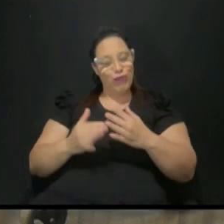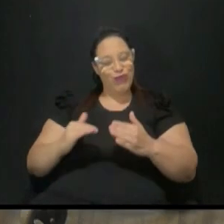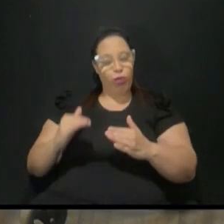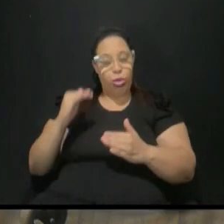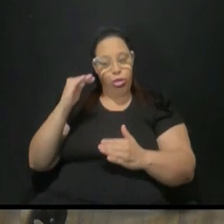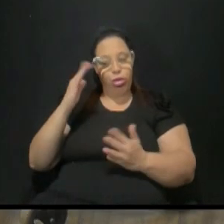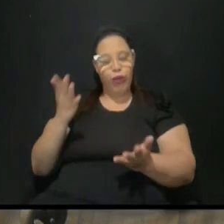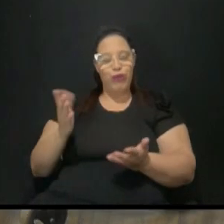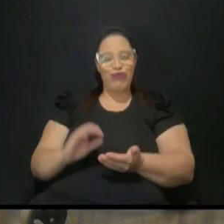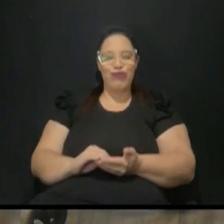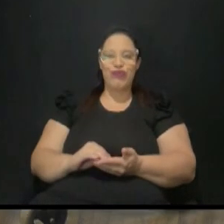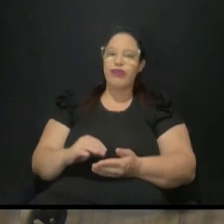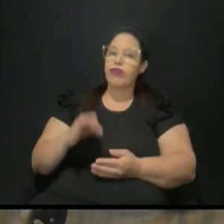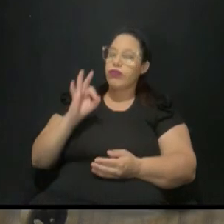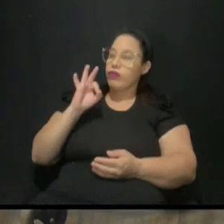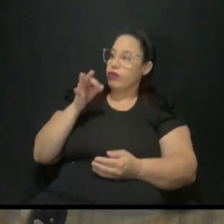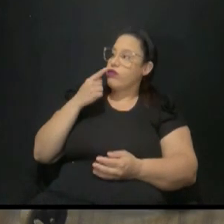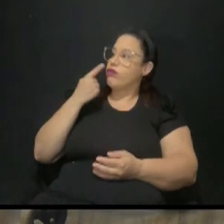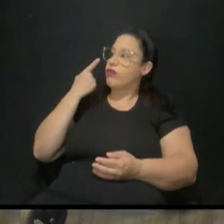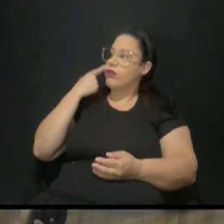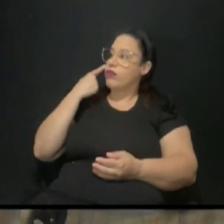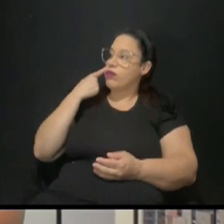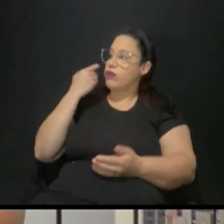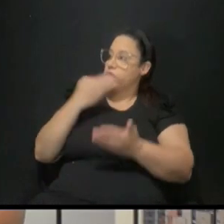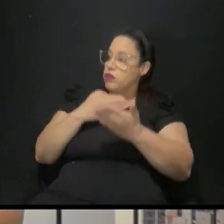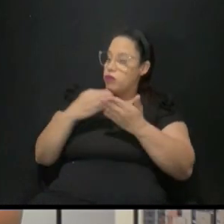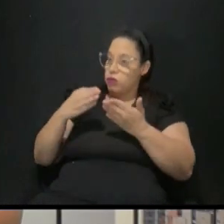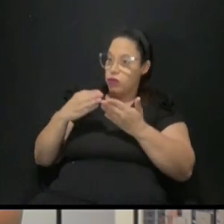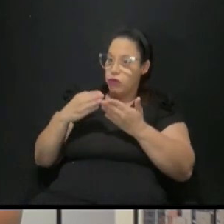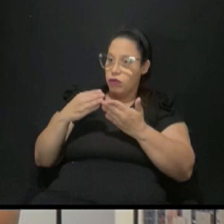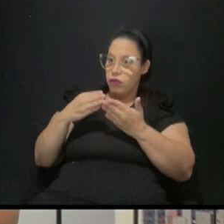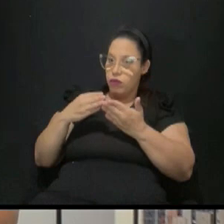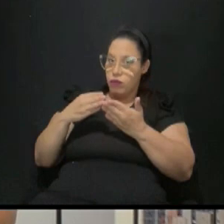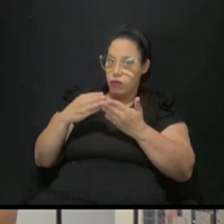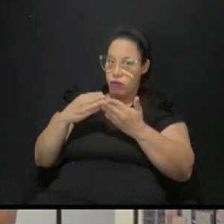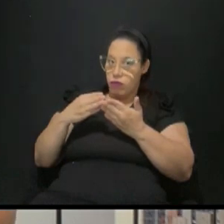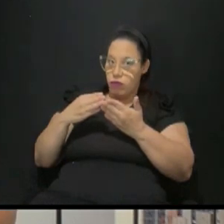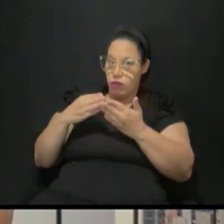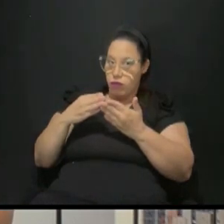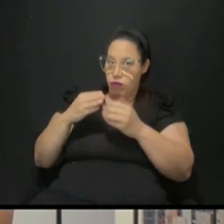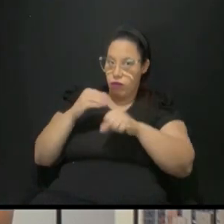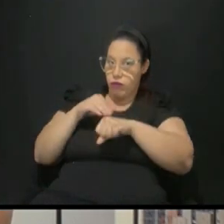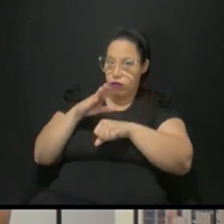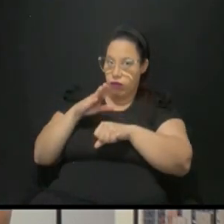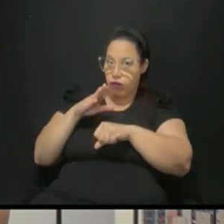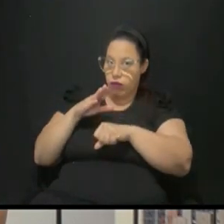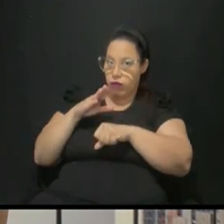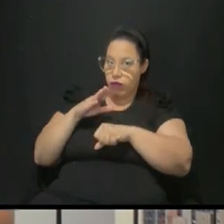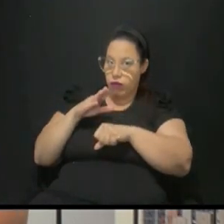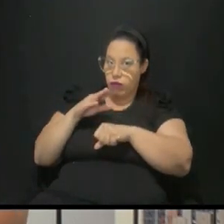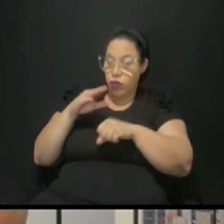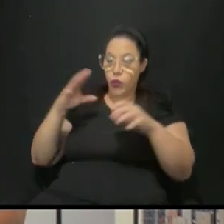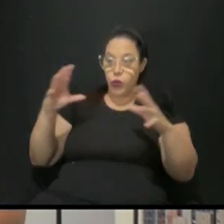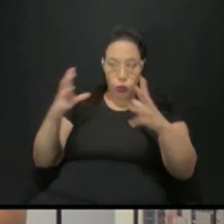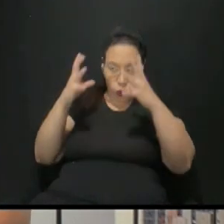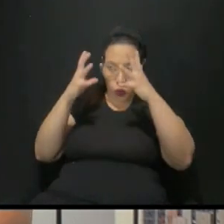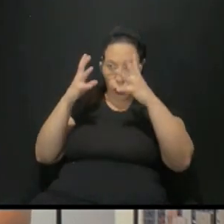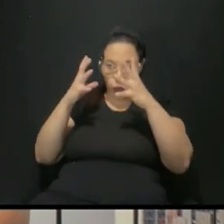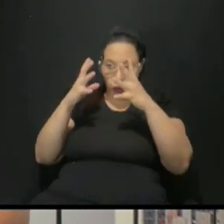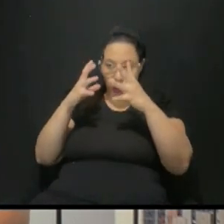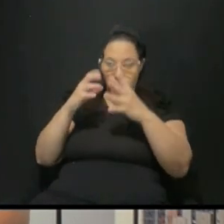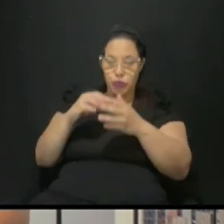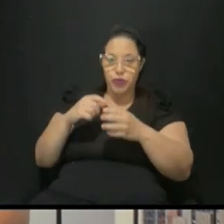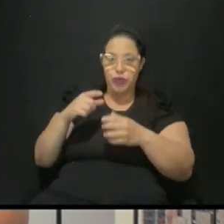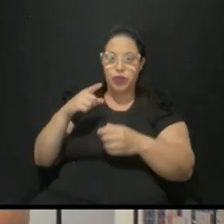Então, olha, partindo desse pressuposto e até para a gente falar um pouquinho mais sobre esse incentivo, a gente tem aqui um